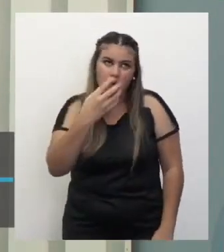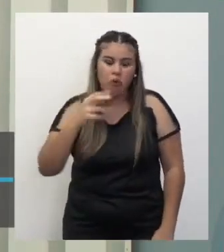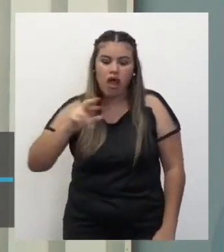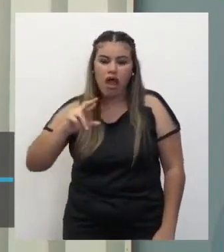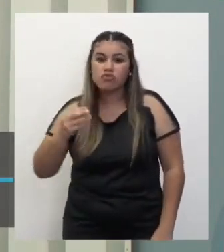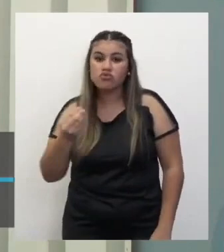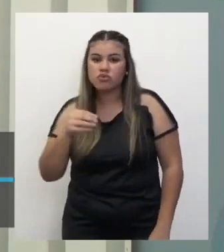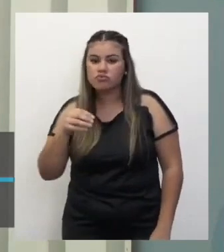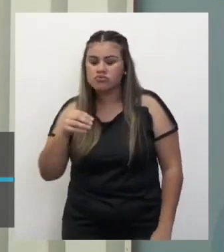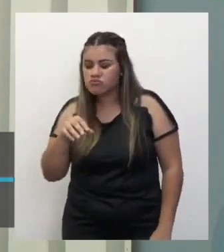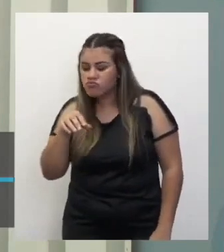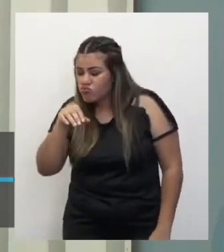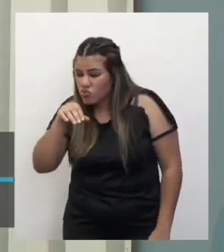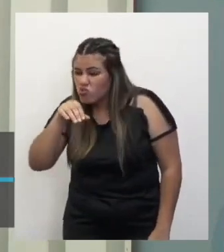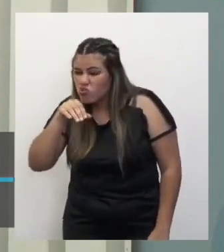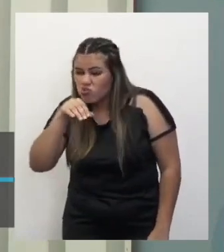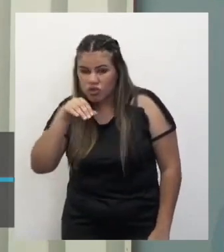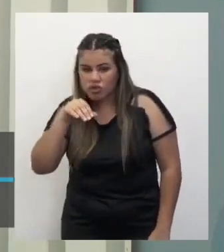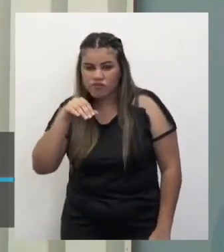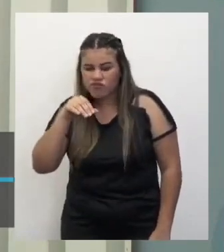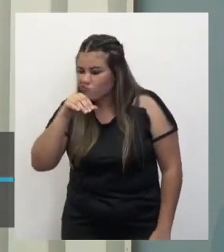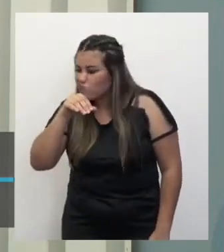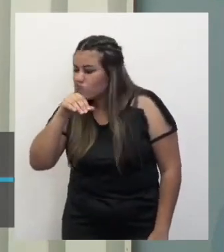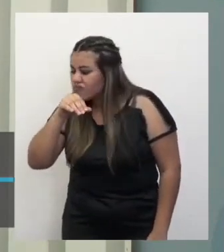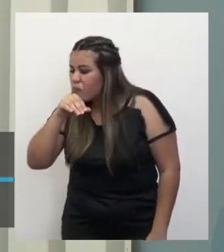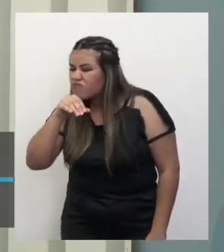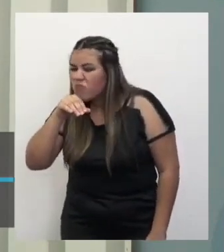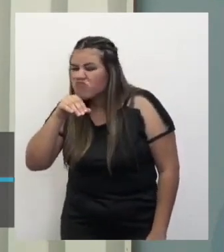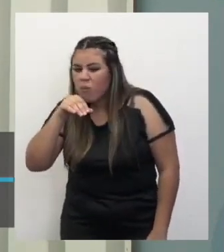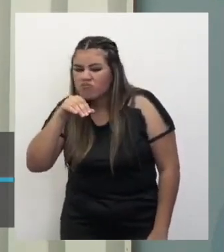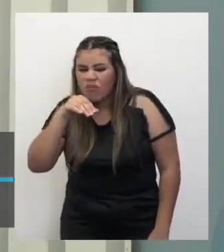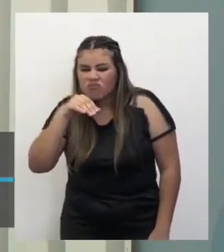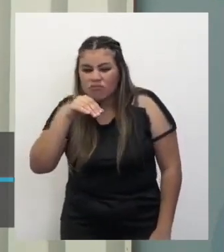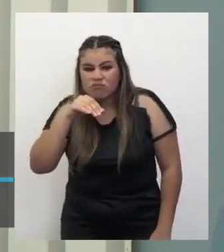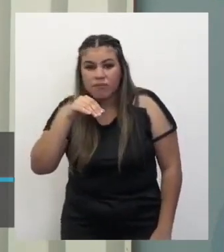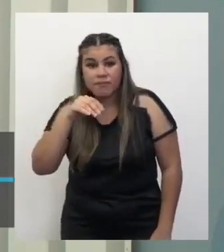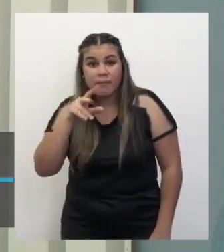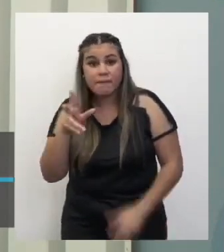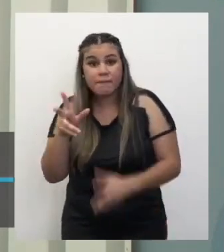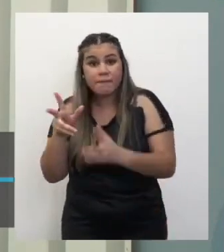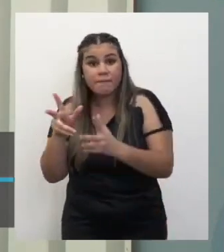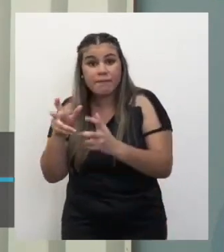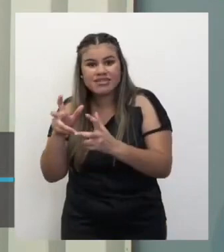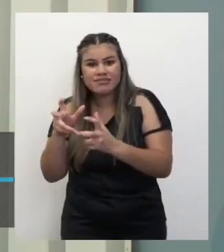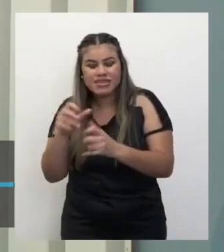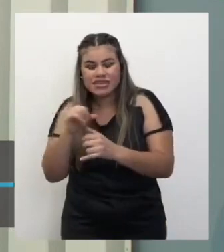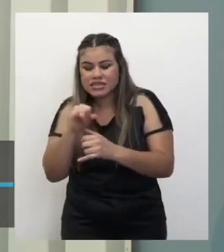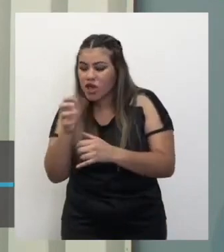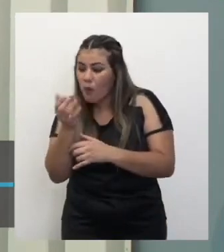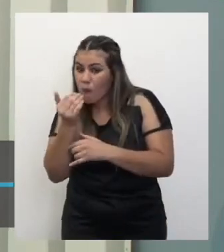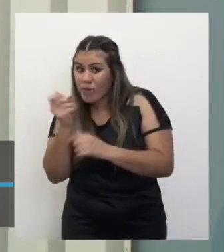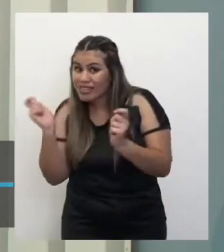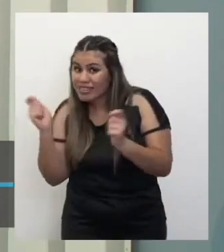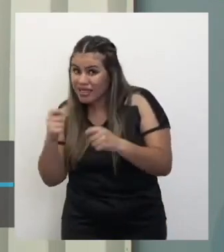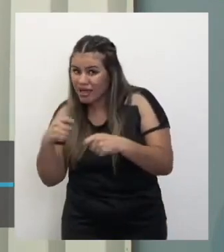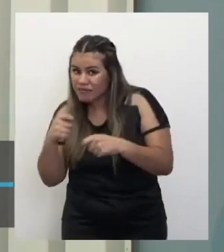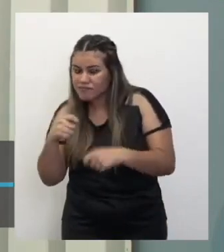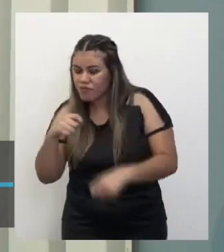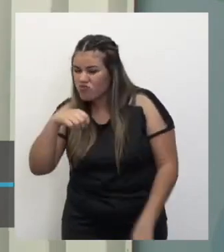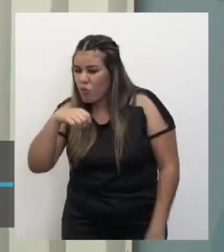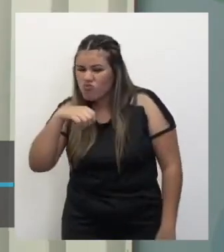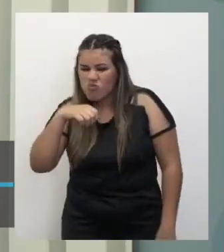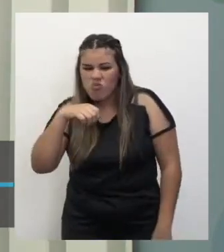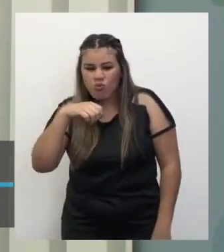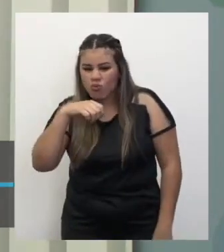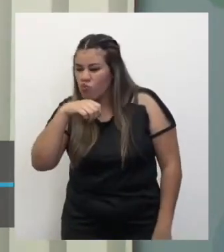faz, é examinar, é cheirar, perceber se aquilo é comestível. Então, quando esse